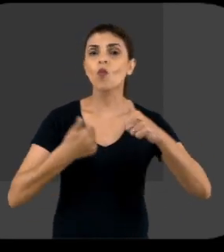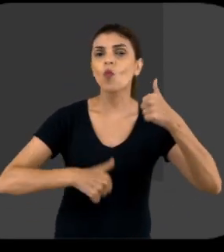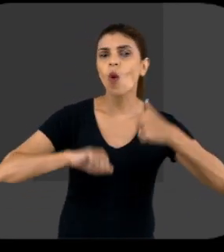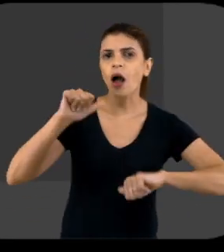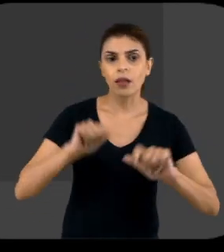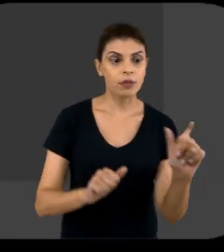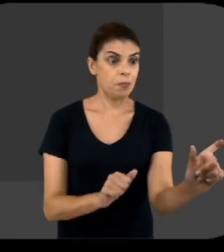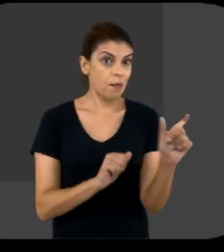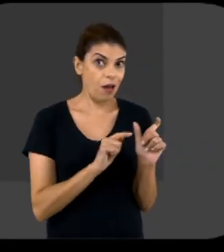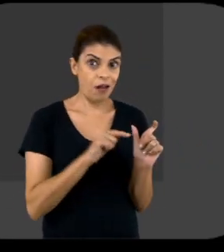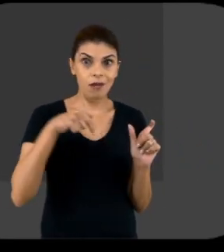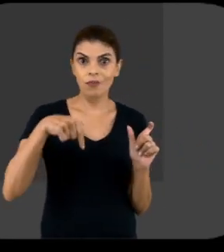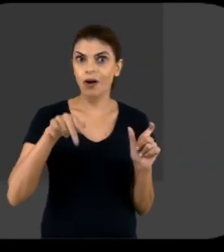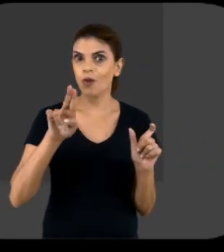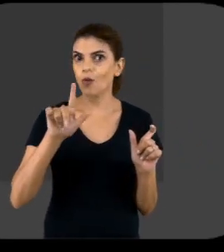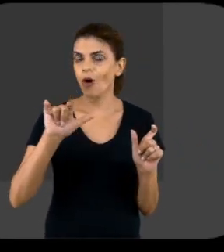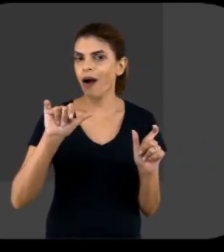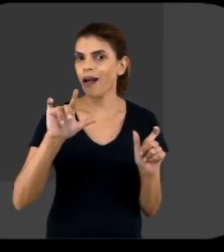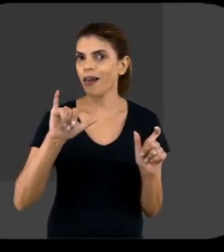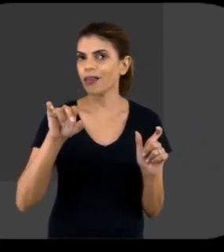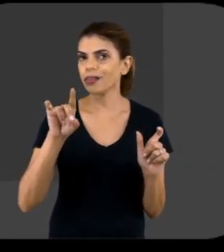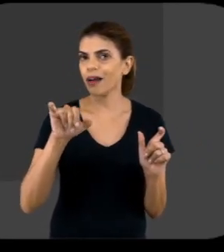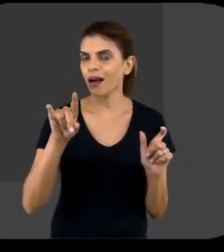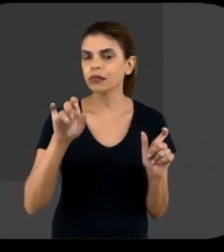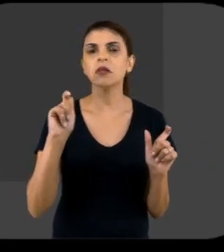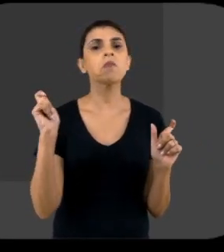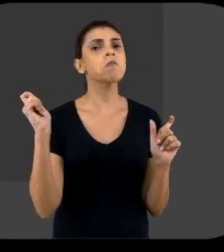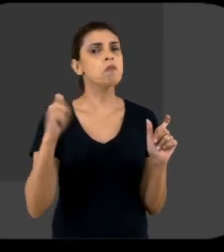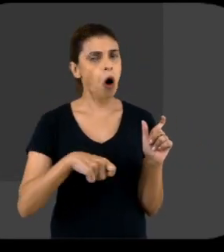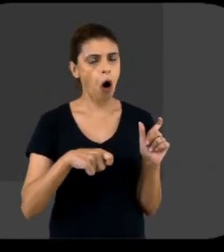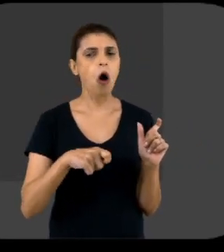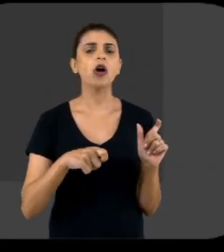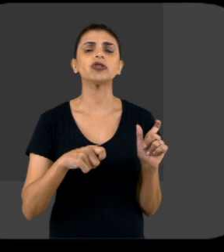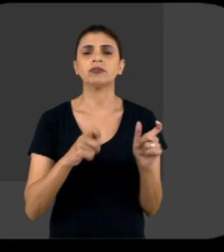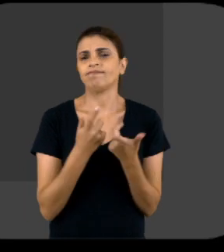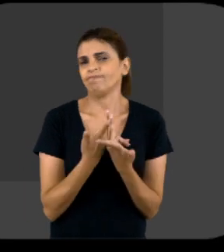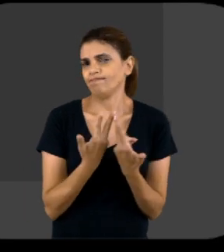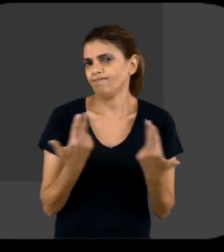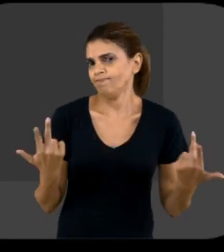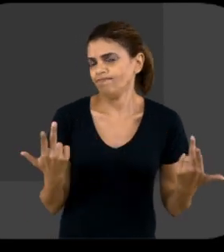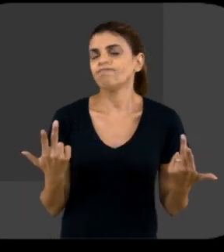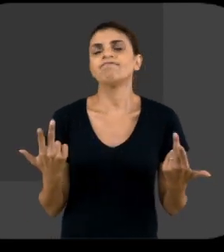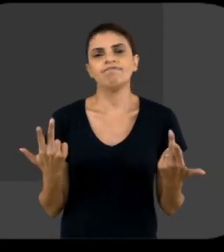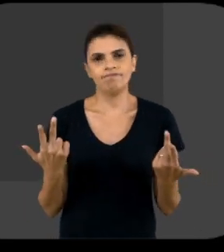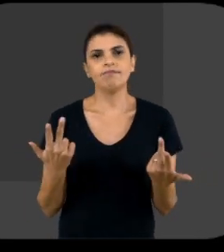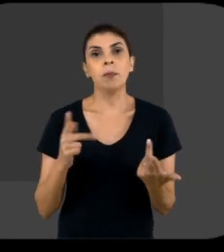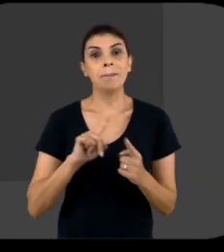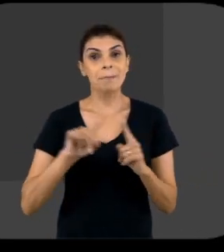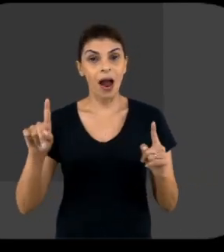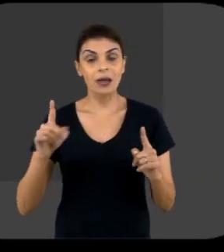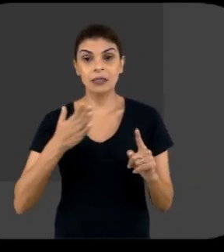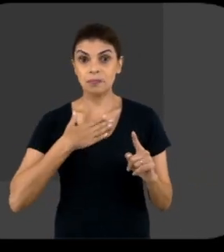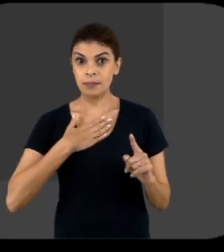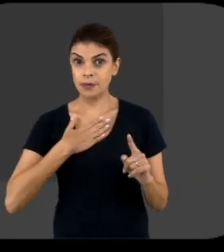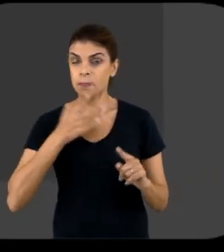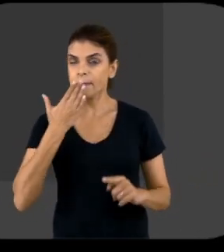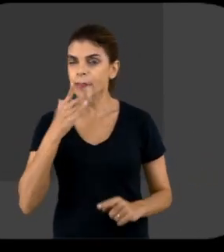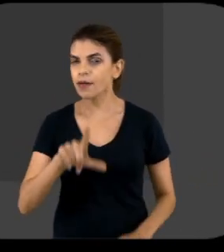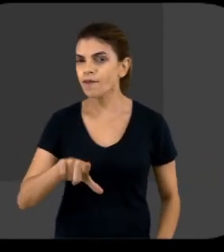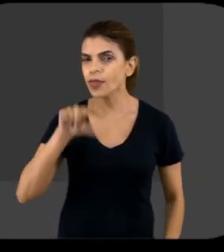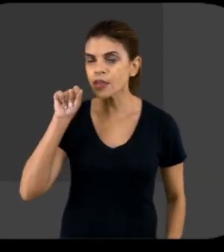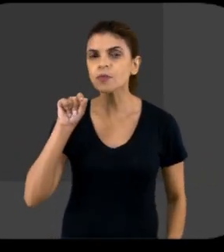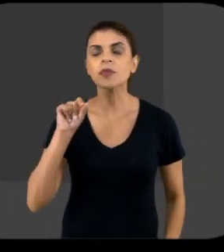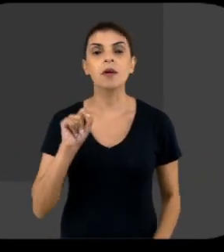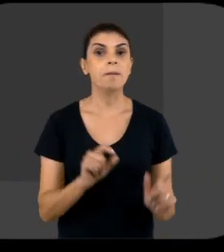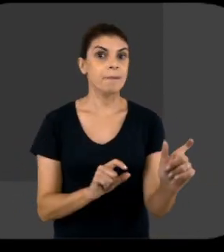qualidade. Qualidade ele pode ser conceitualizado de diversas maneiras, mas o meu conceito preferido